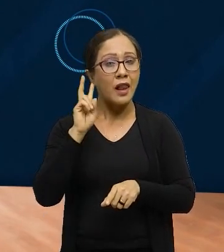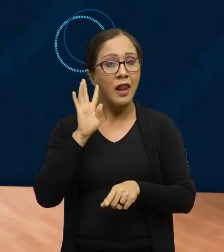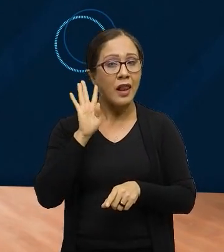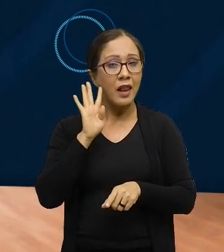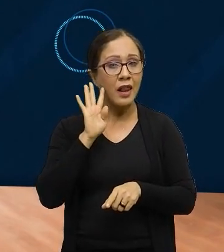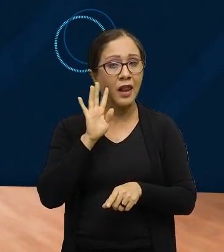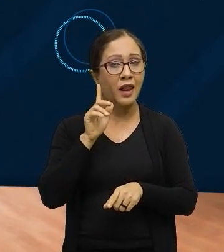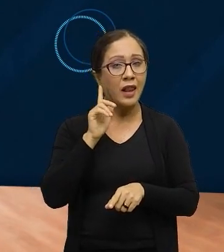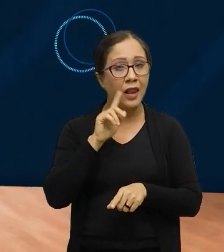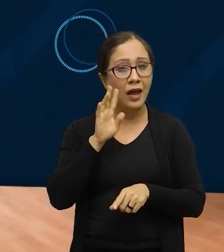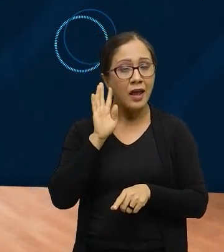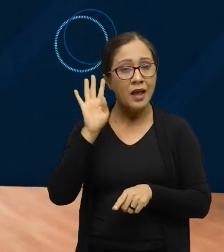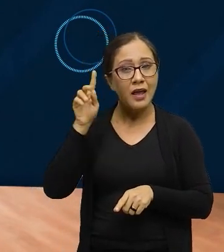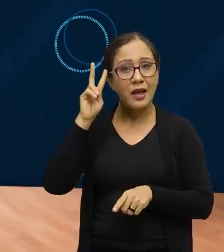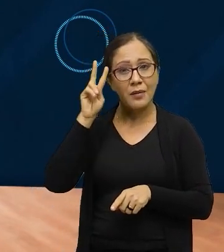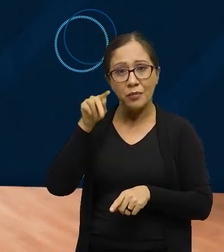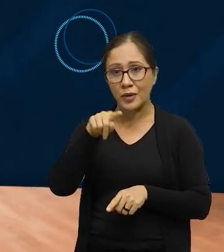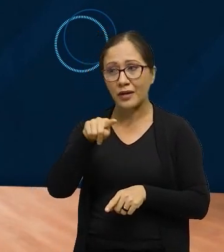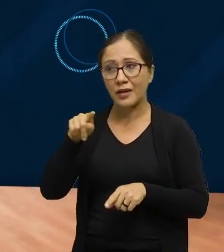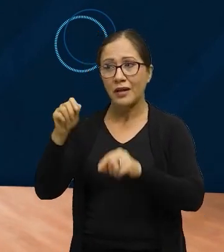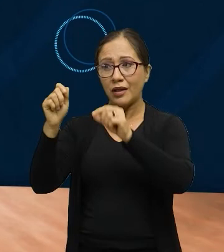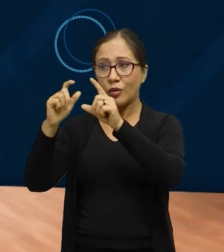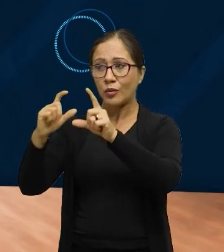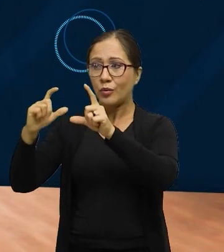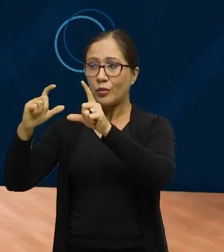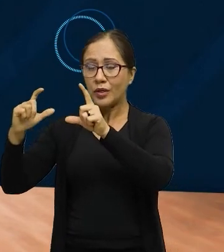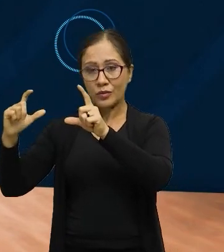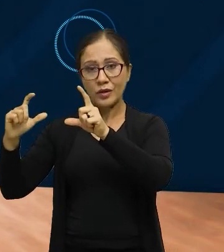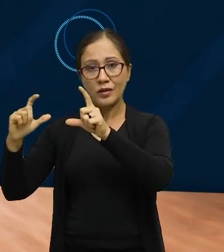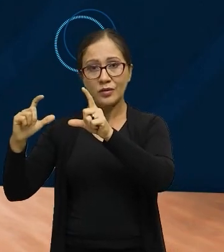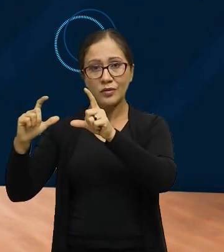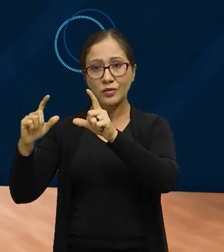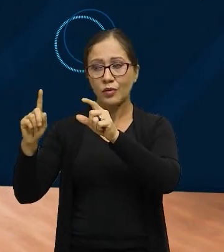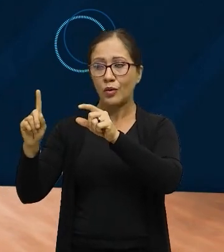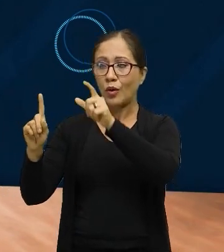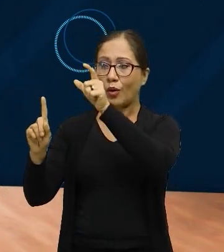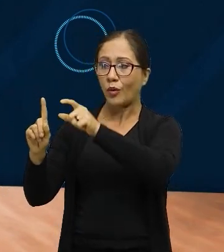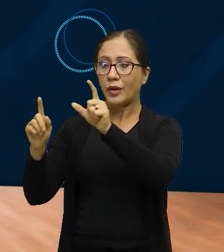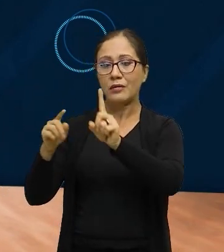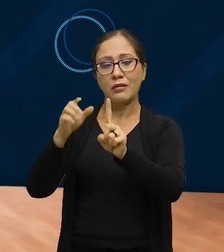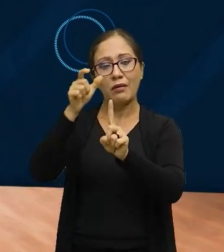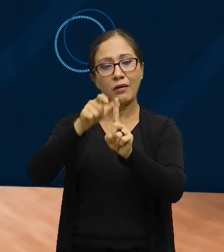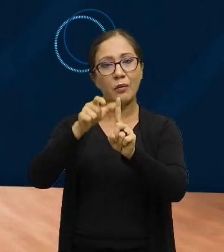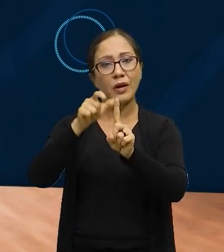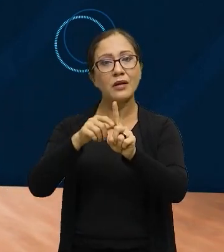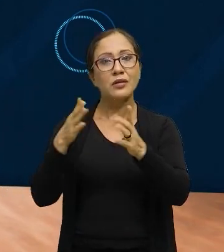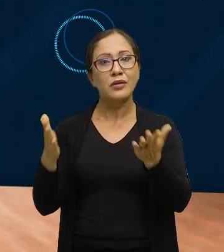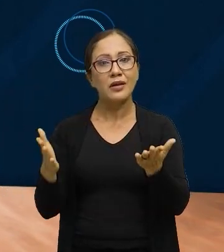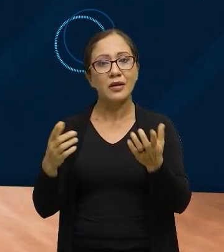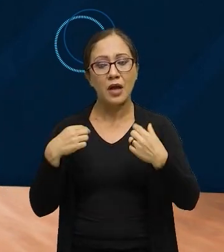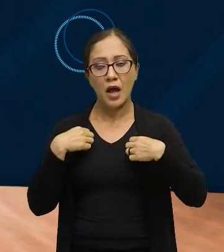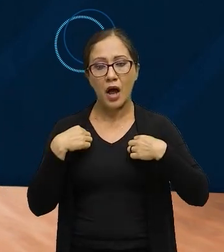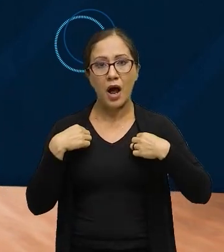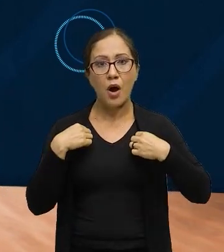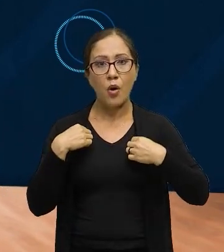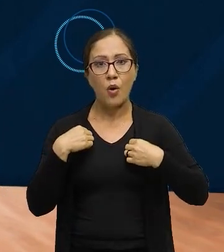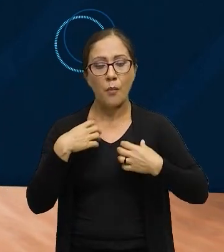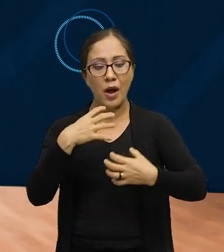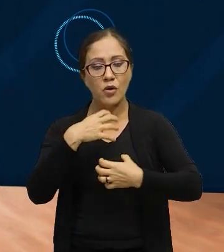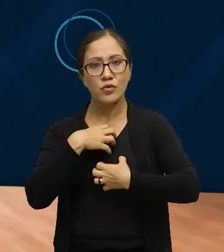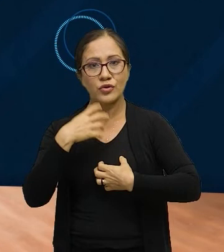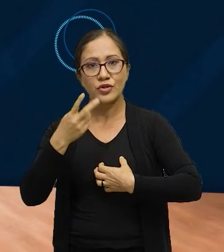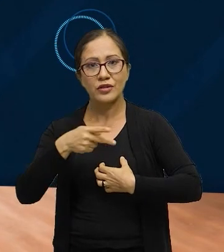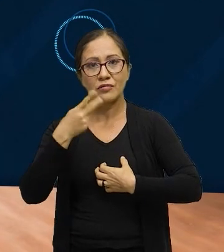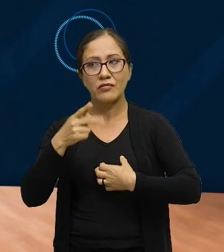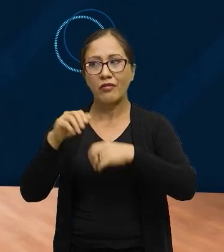você percebe a roupa, a forma de falar, mas é um balão. Mas a roupa,